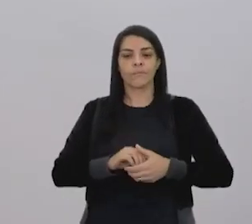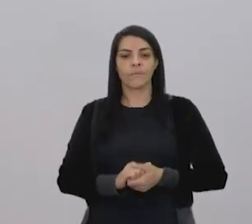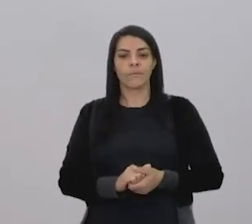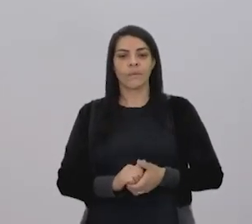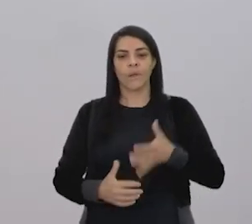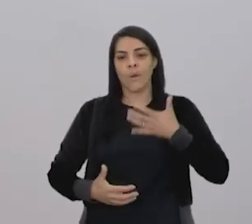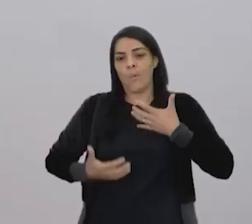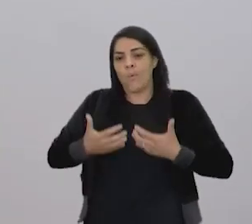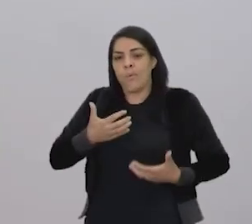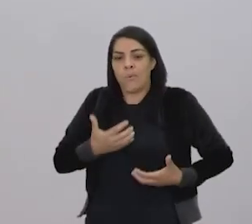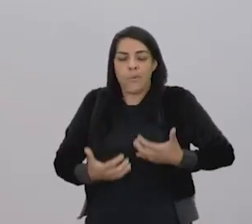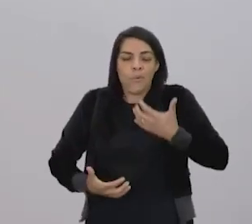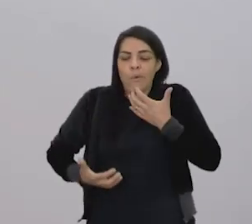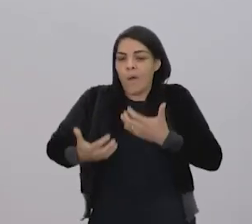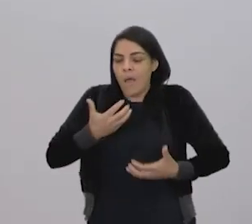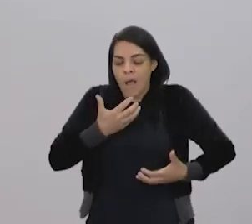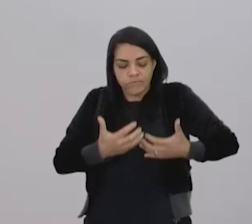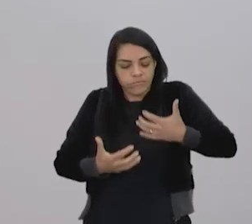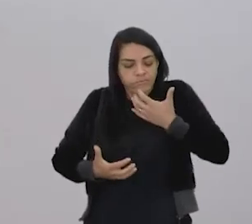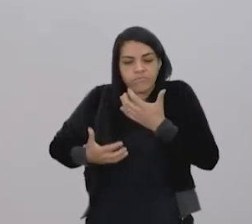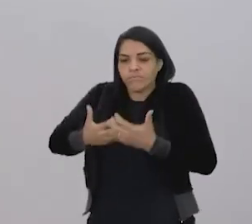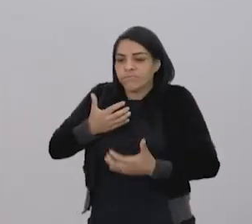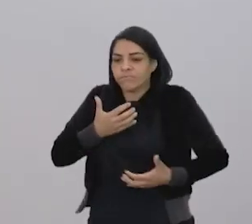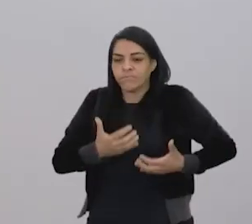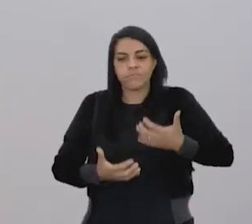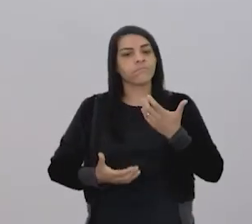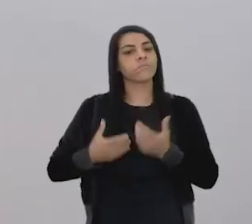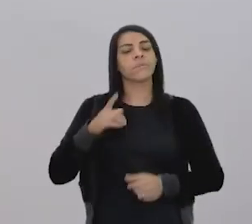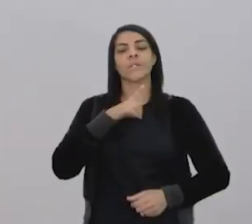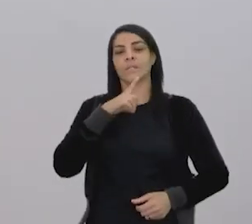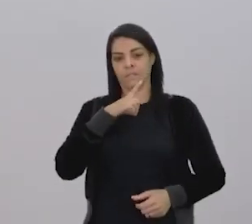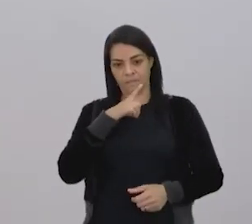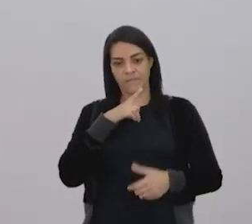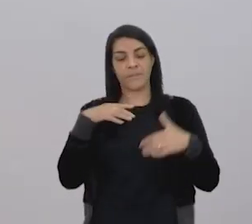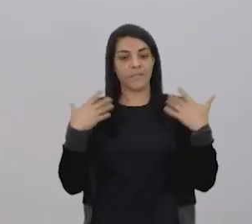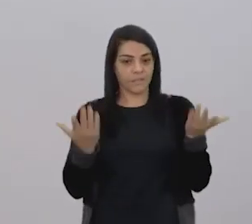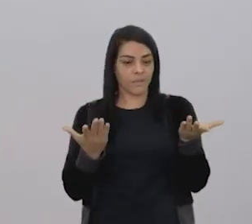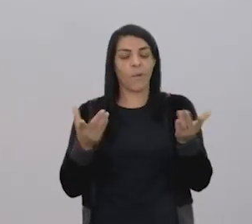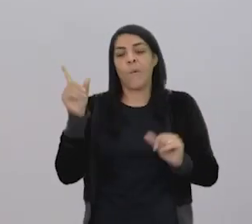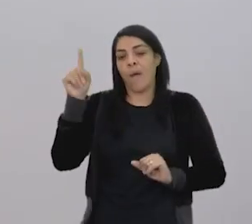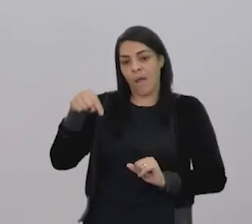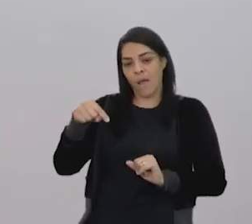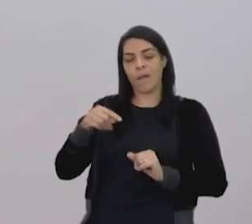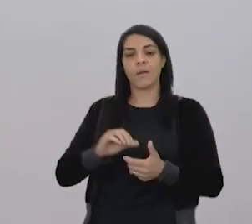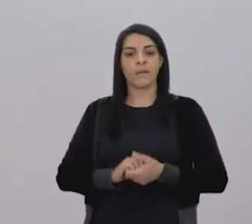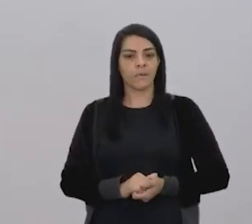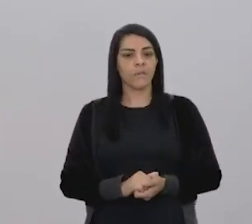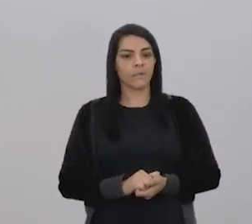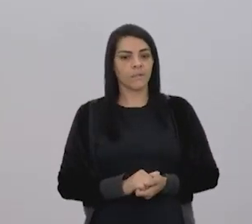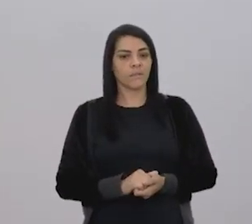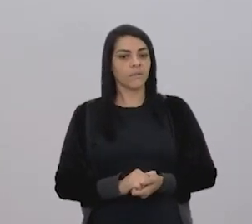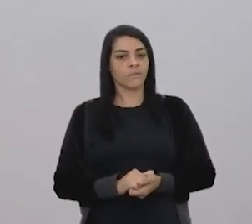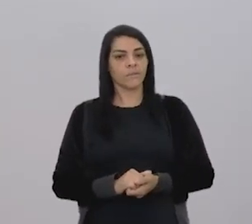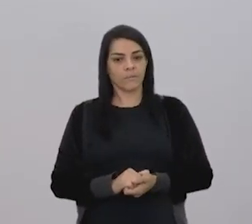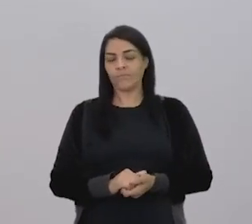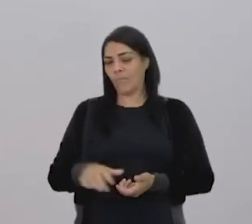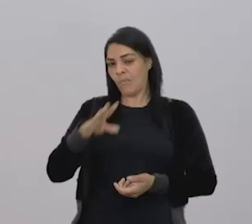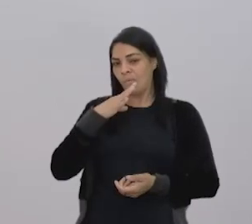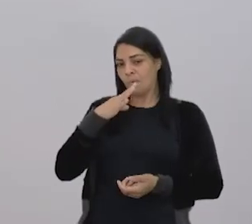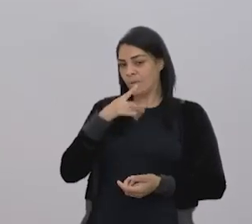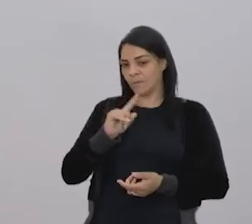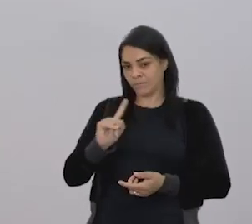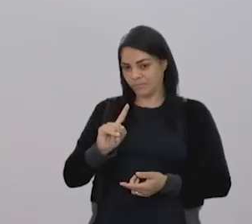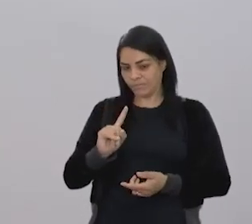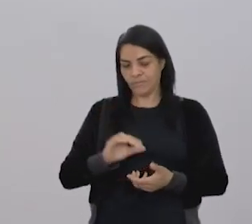erótico, é um gênero muito sexualizado e tal. E exatamente não são coincidências, não